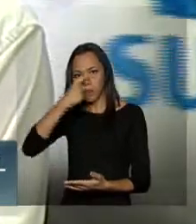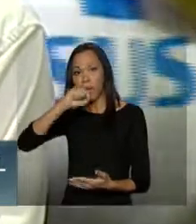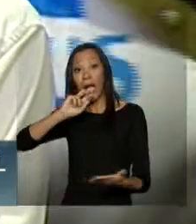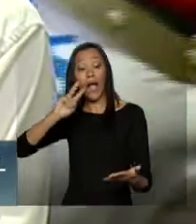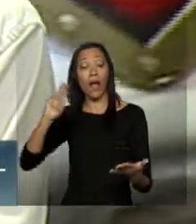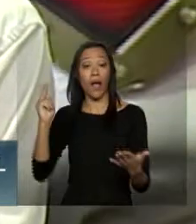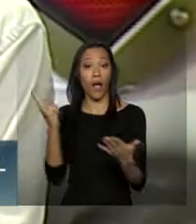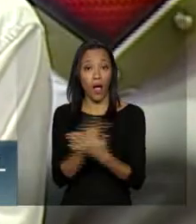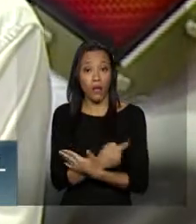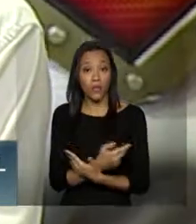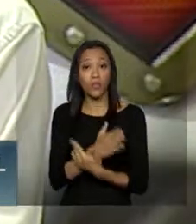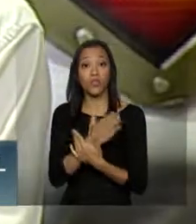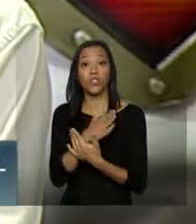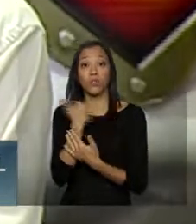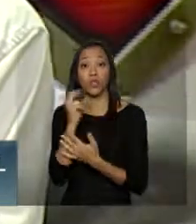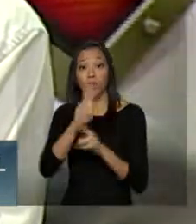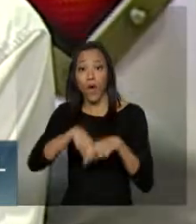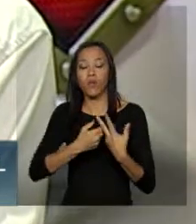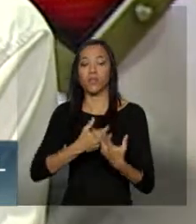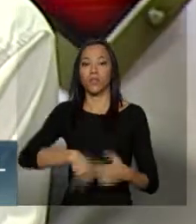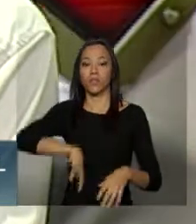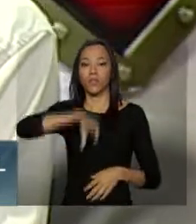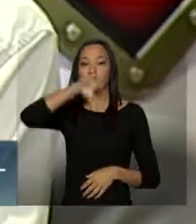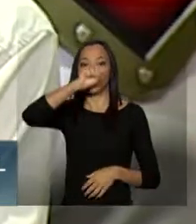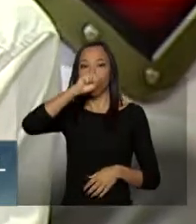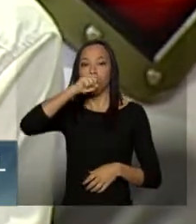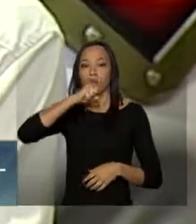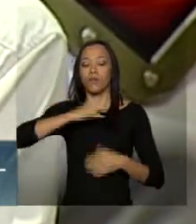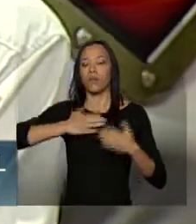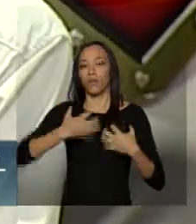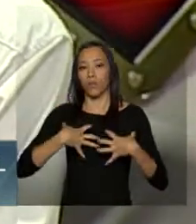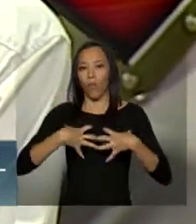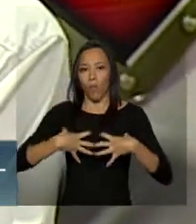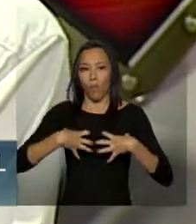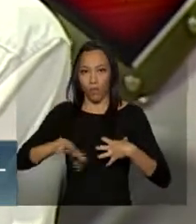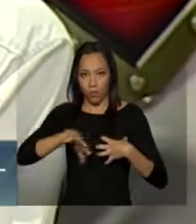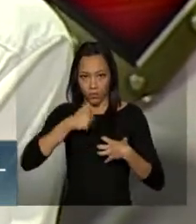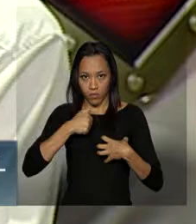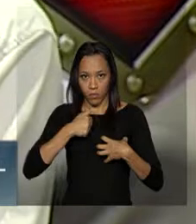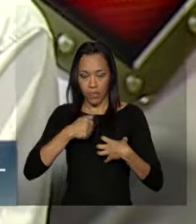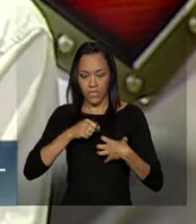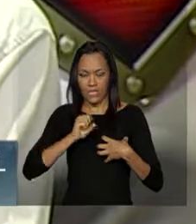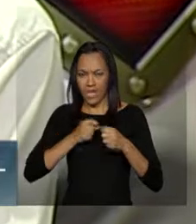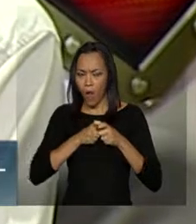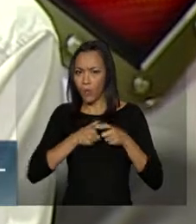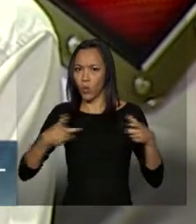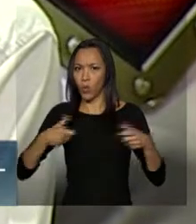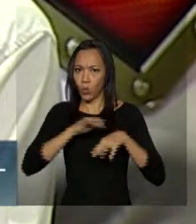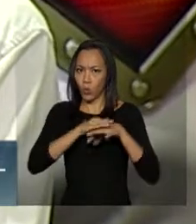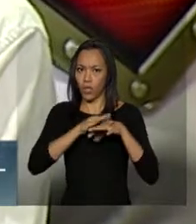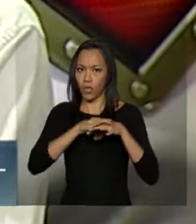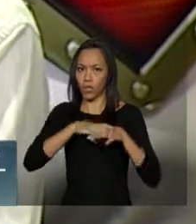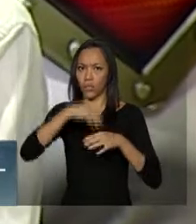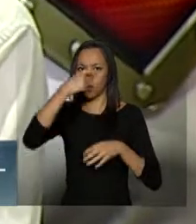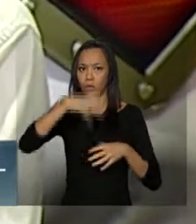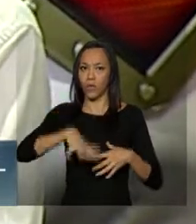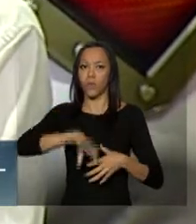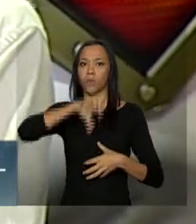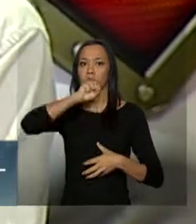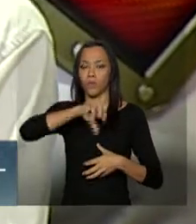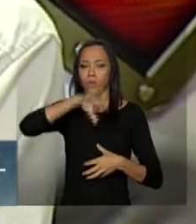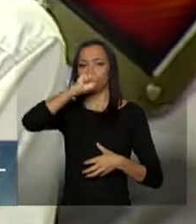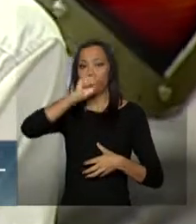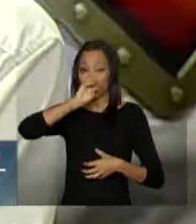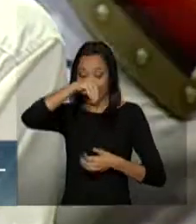por doença respiratória. Então, a gente acompanha se a doença respiratória aumentou ou não naquele ano e, dentro da